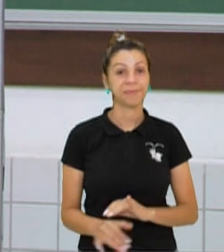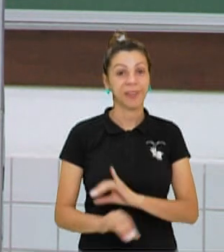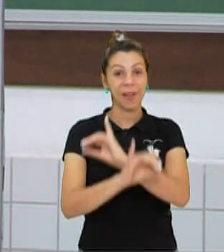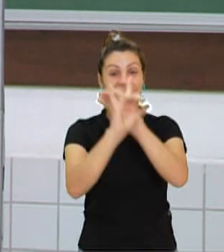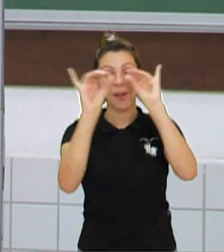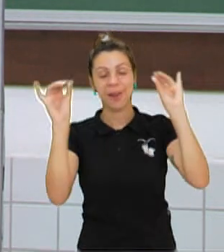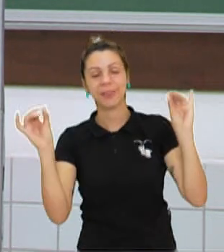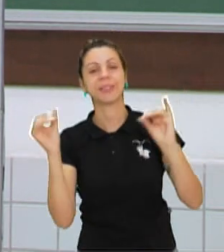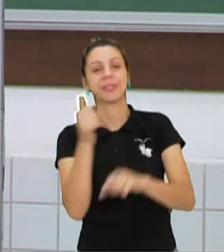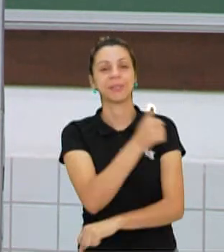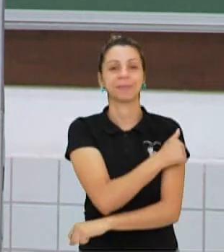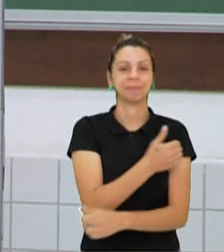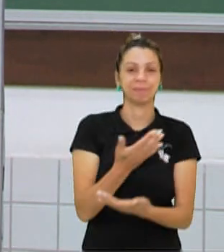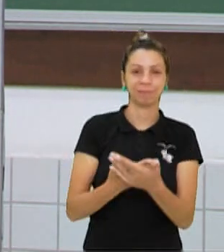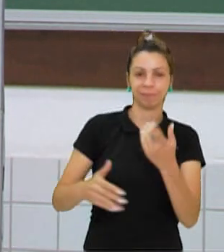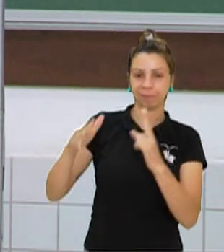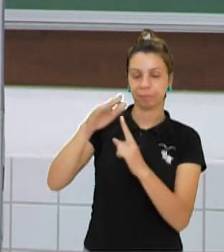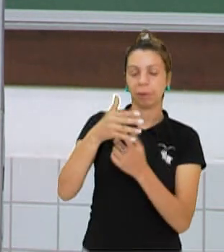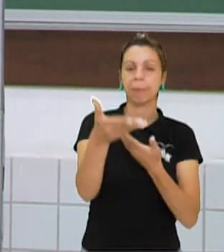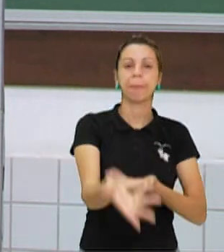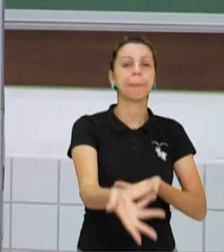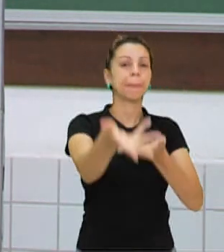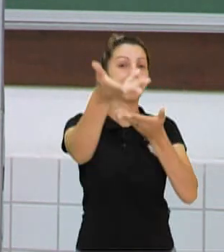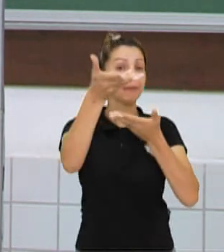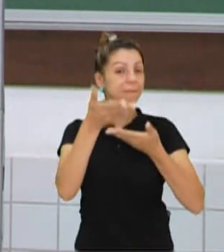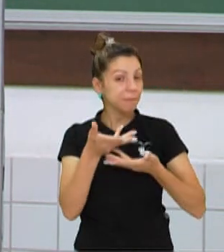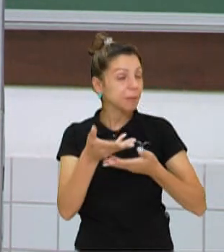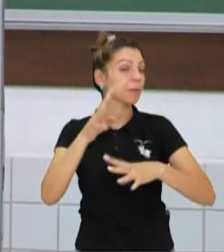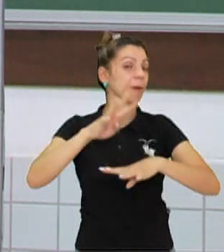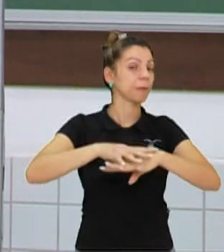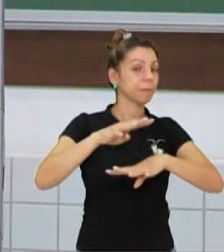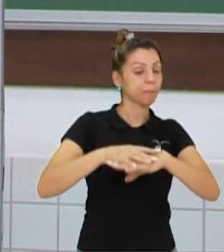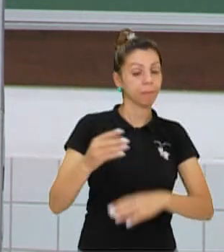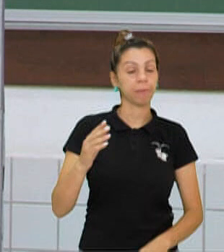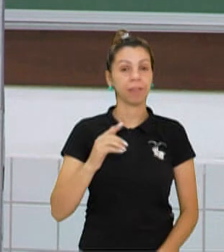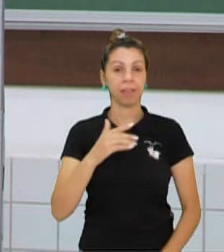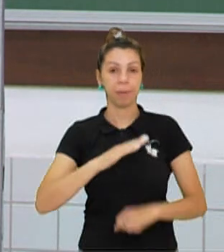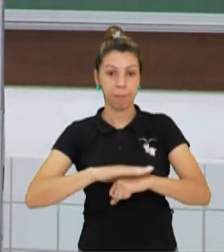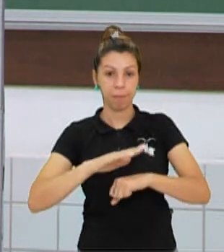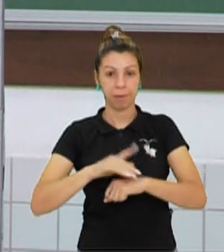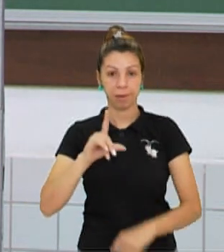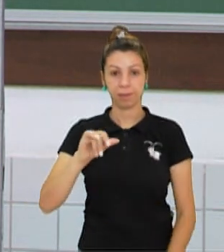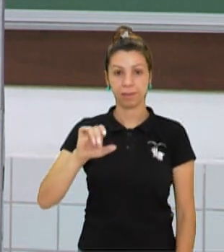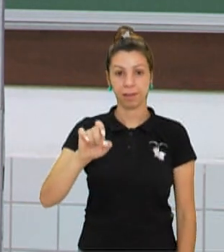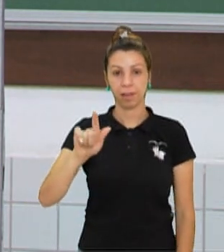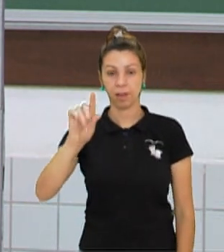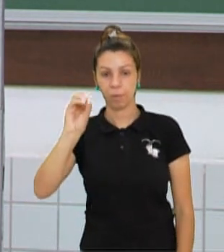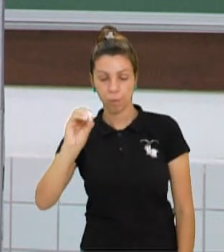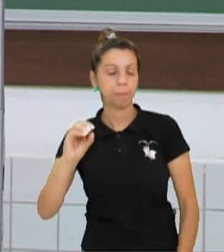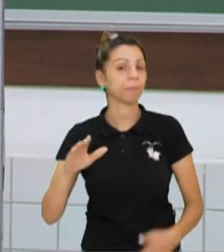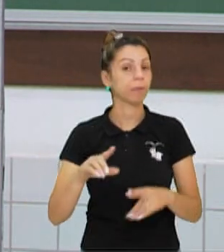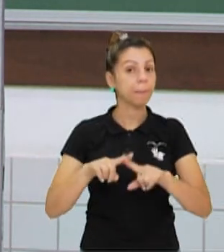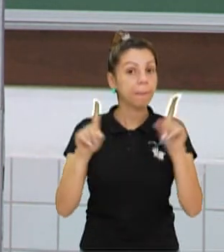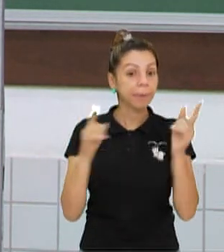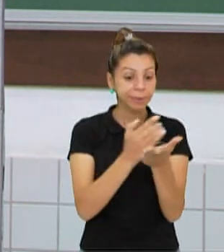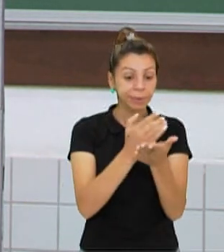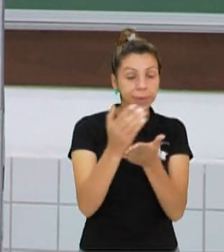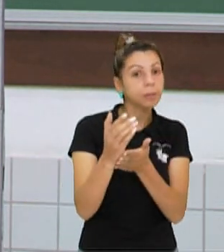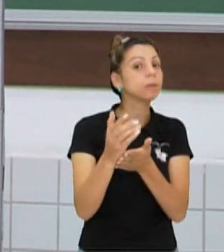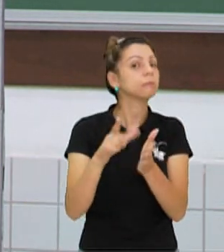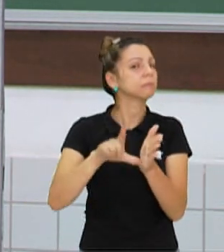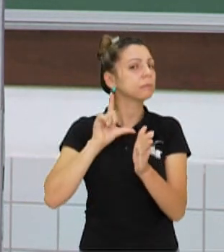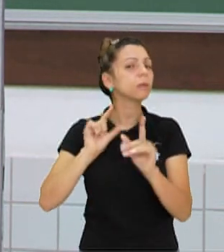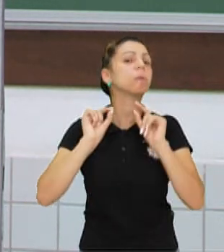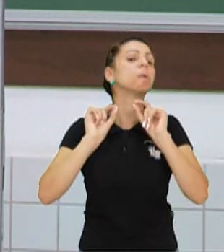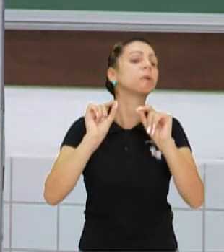Olá, alunos do Aula Paraná. Bem-vindos a mais uma aula de matemática e eu sou o professor Diego Boing. Mas antes de a gente iniciar a nossa aula,